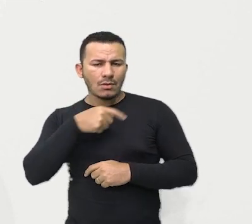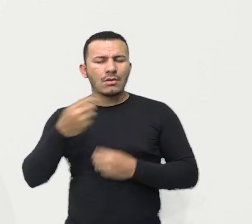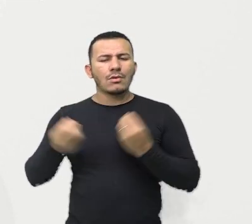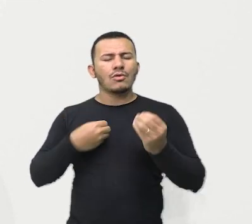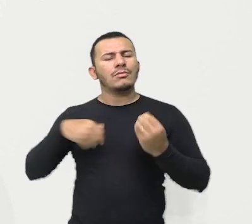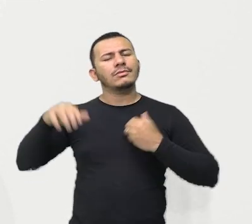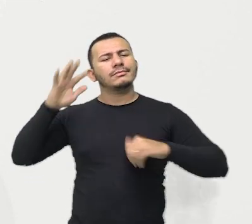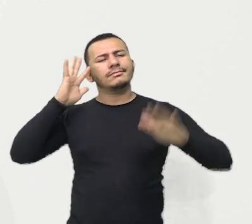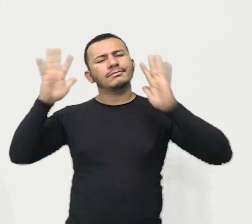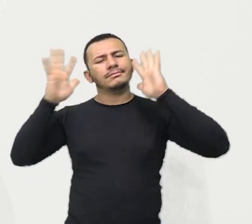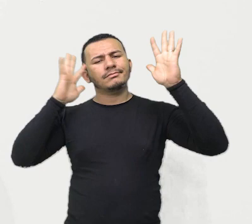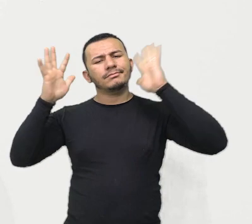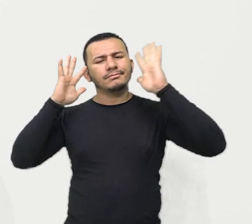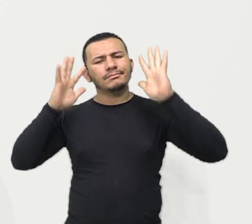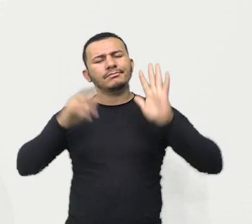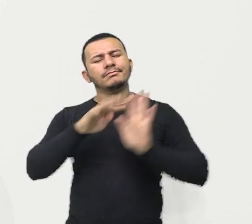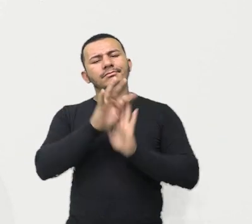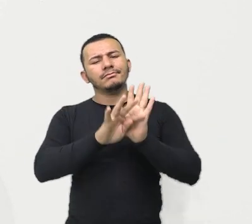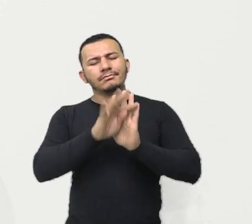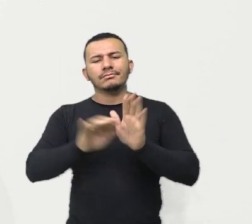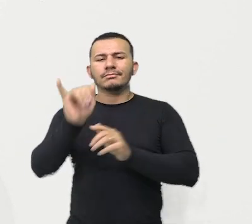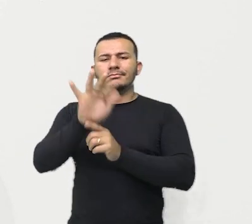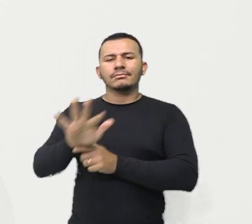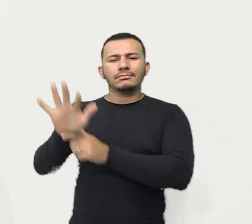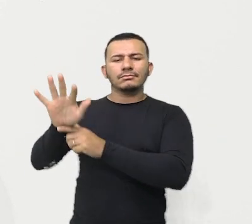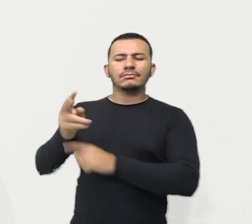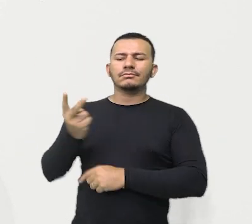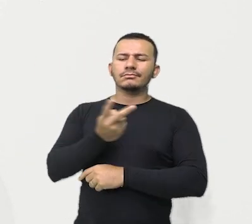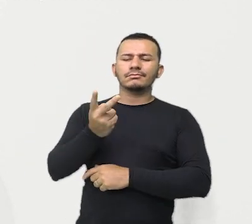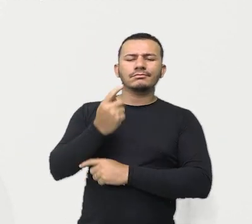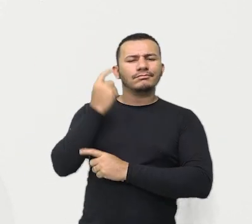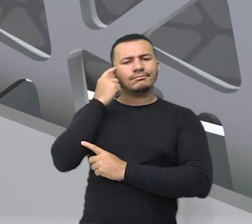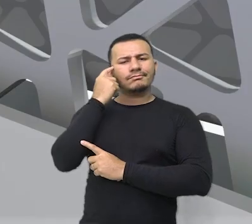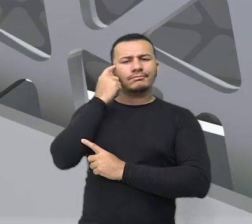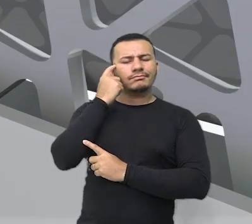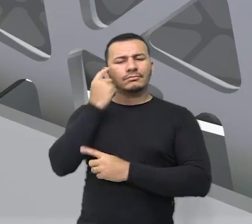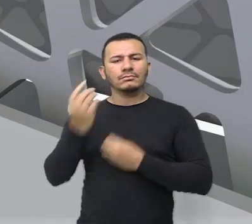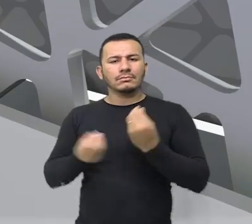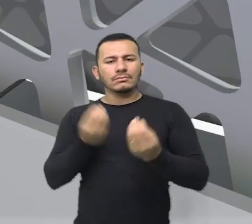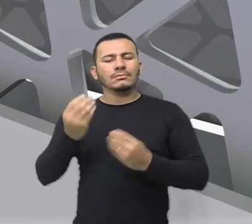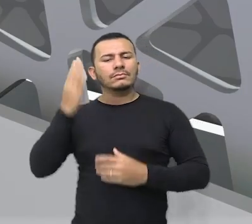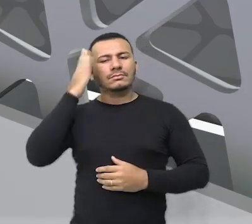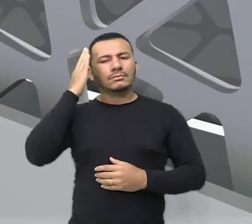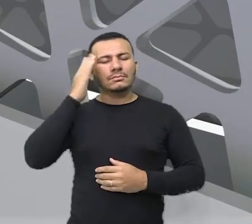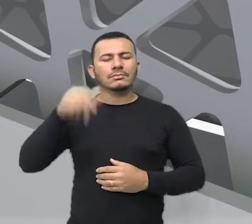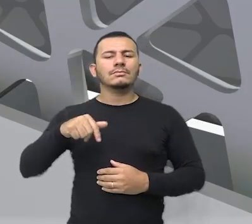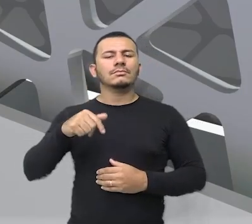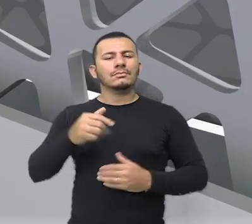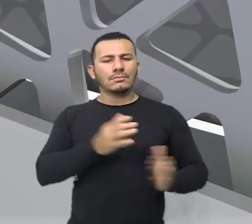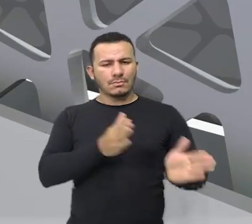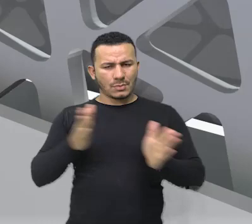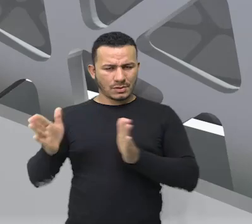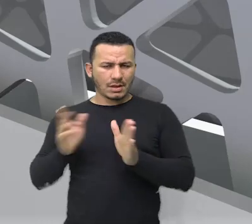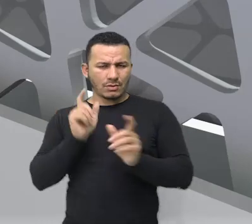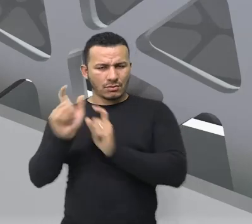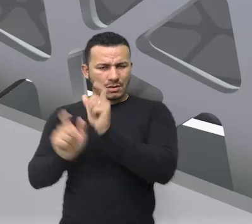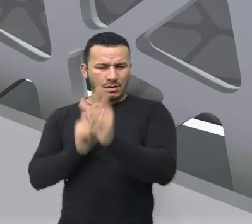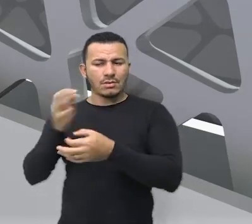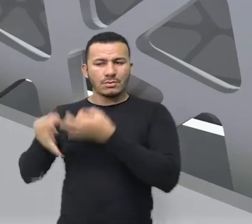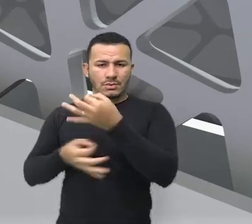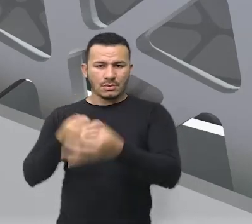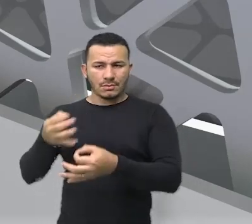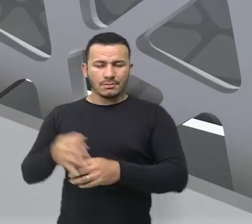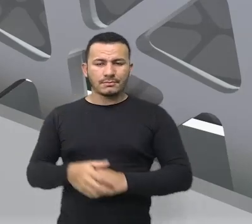pensar sobre a situação e que nos faz entender o processo da crítica, ok, pessoal?